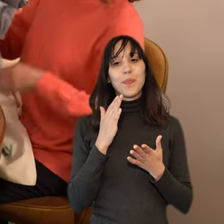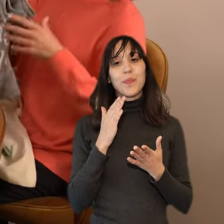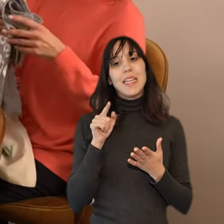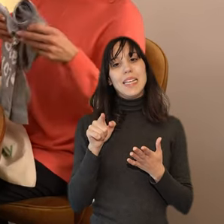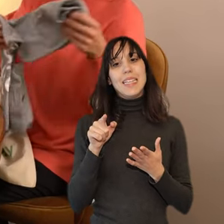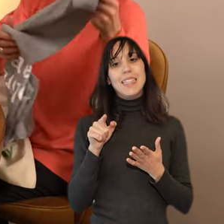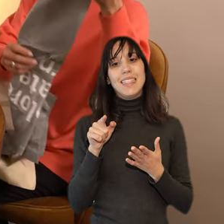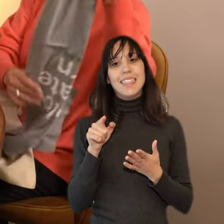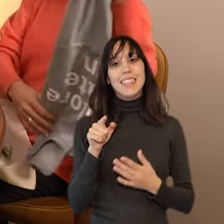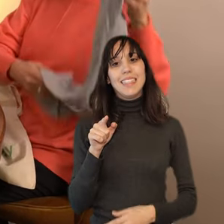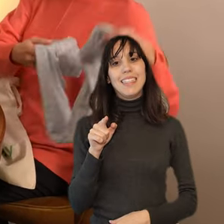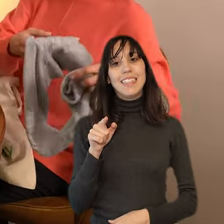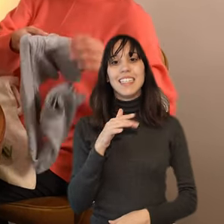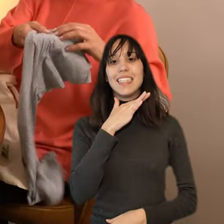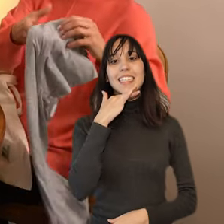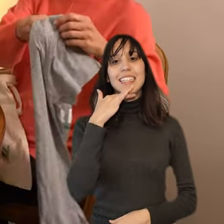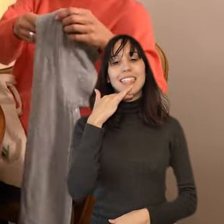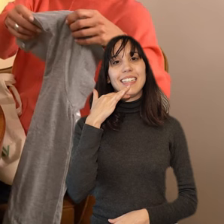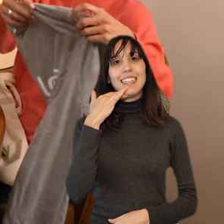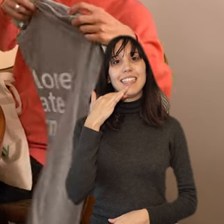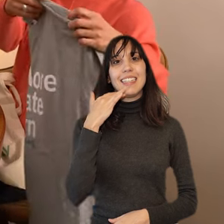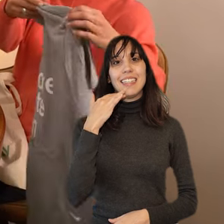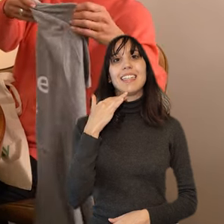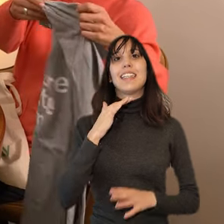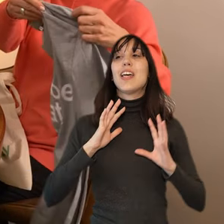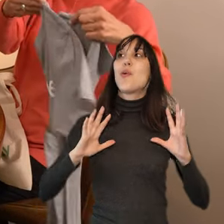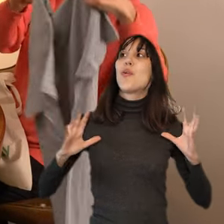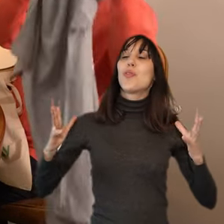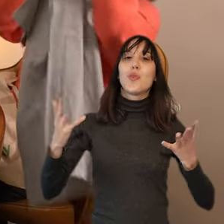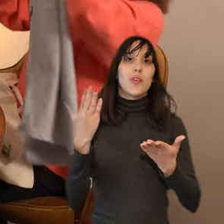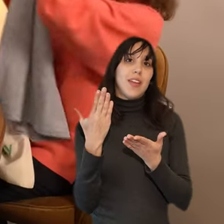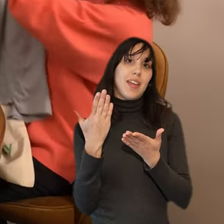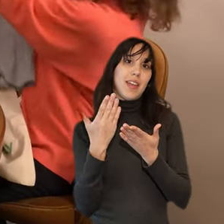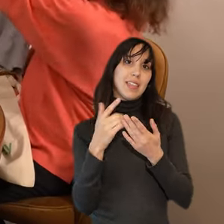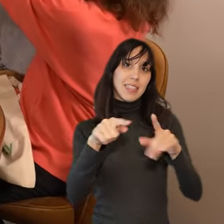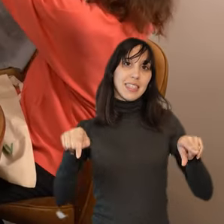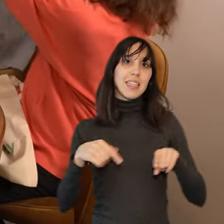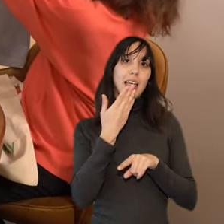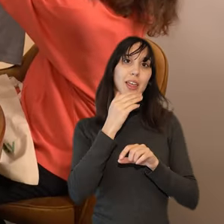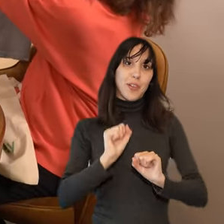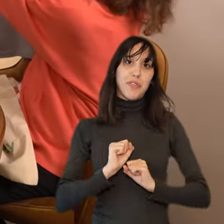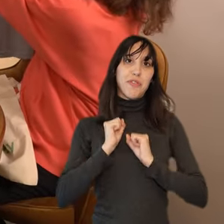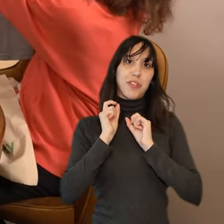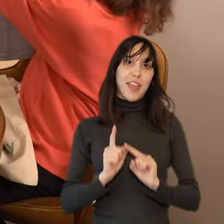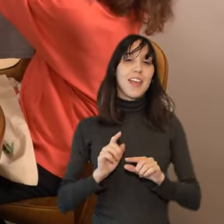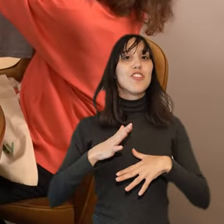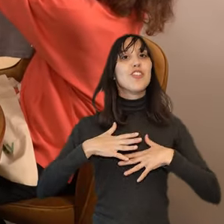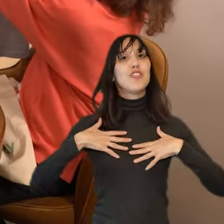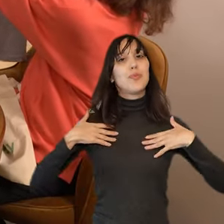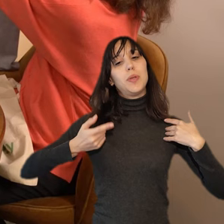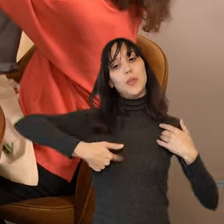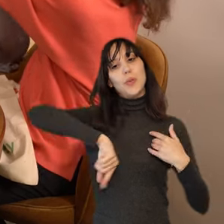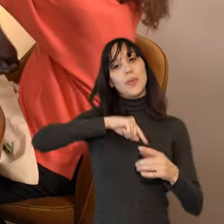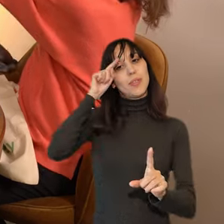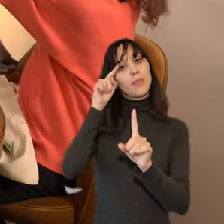é particularmente gira porque The World is my classroom é realmente o nosso espírito de Missão não